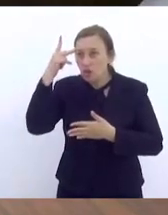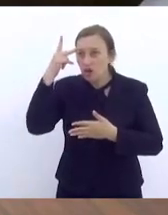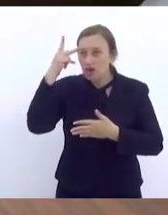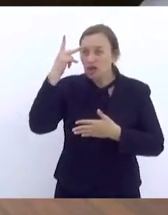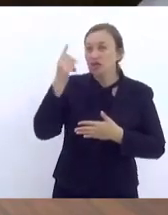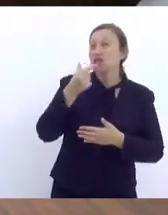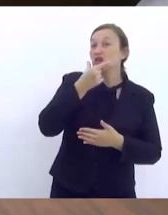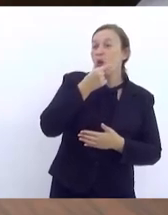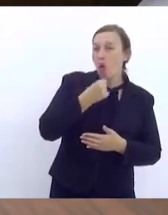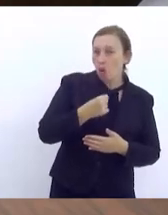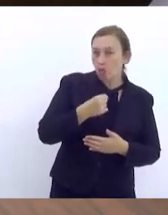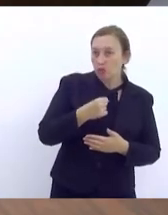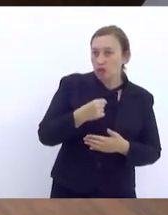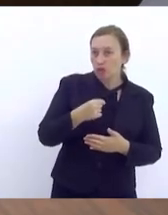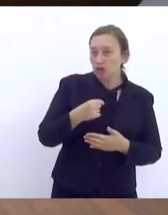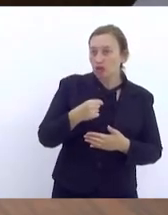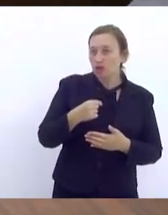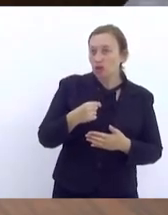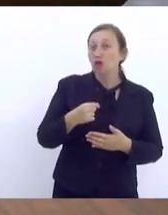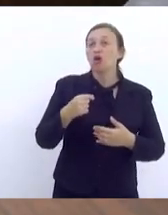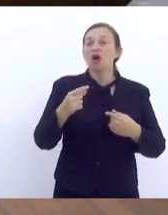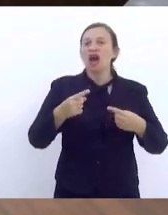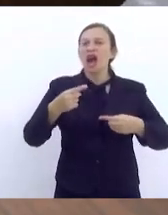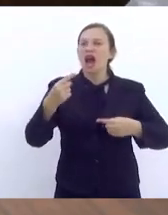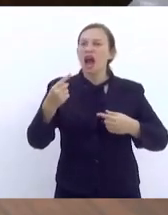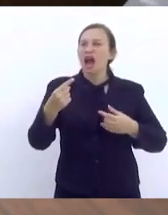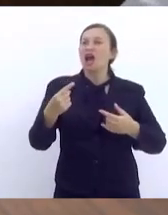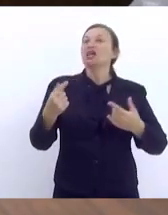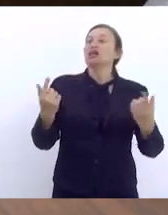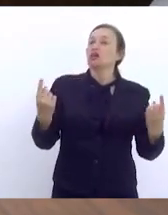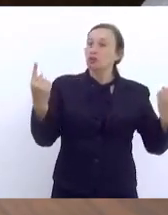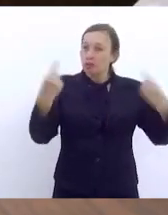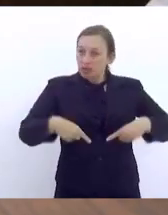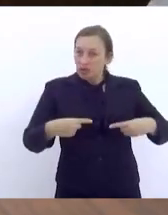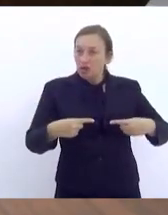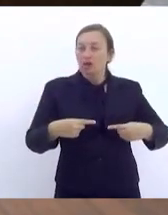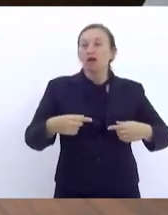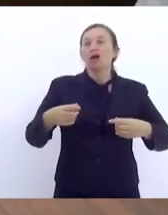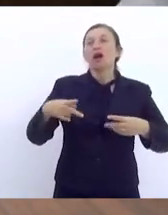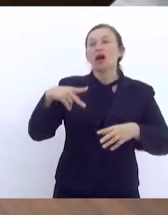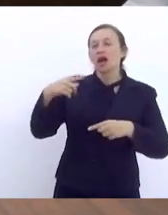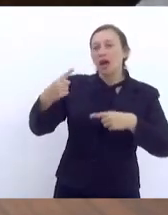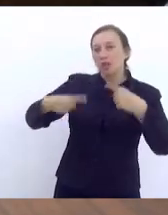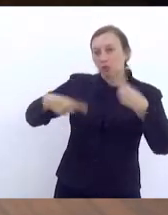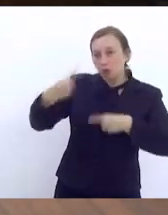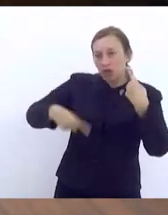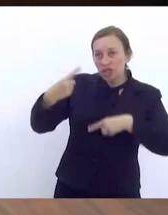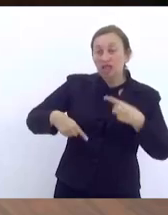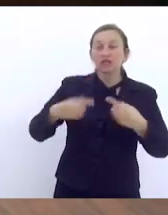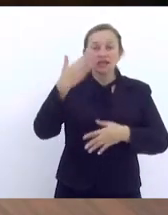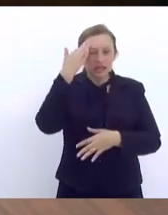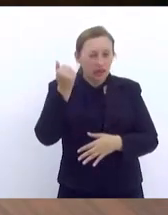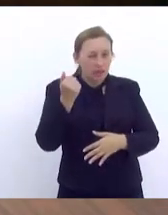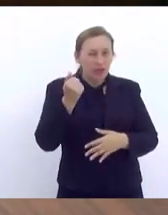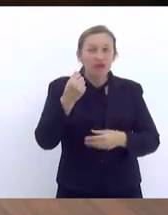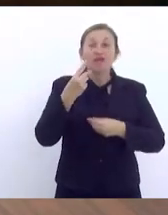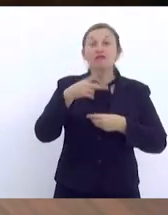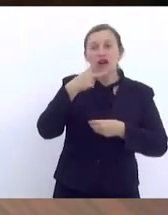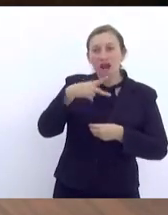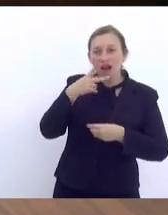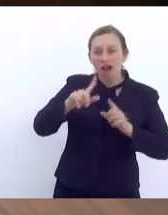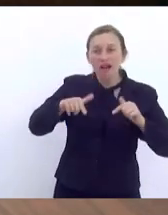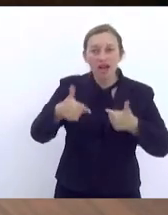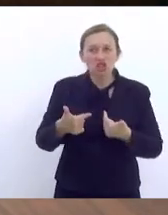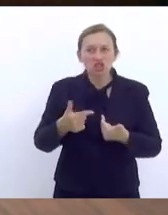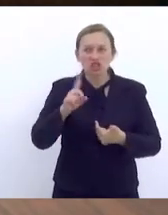são homens então o jogo é político a gente tem que saber lidar com uma corda de falas um tom mais alto isso